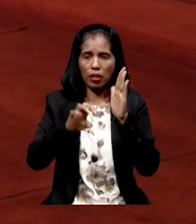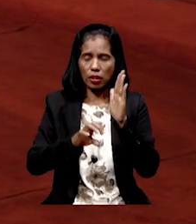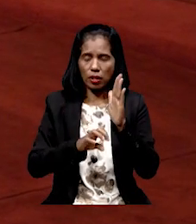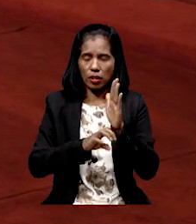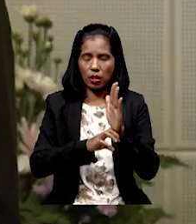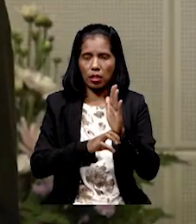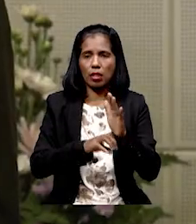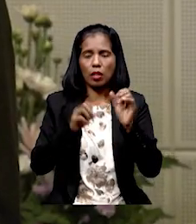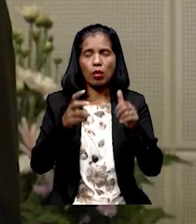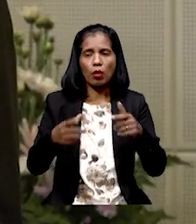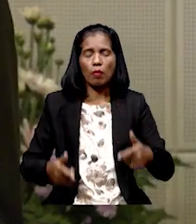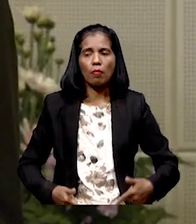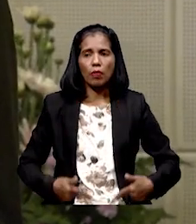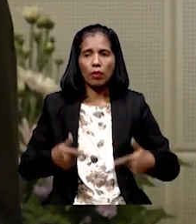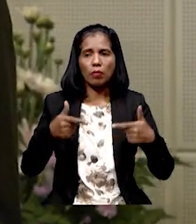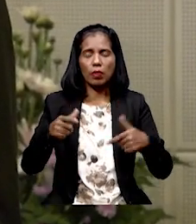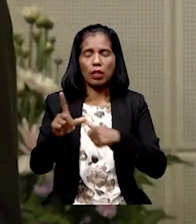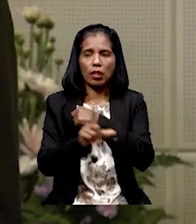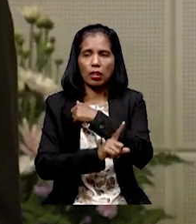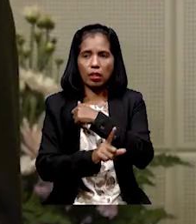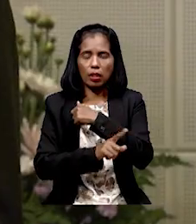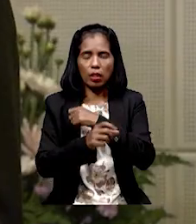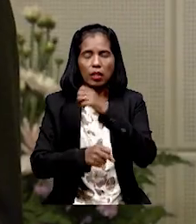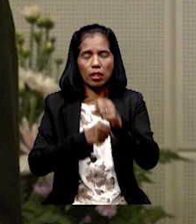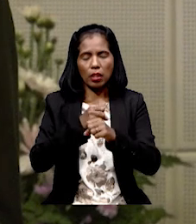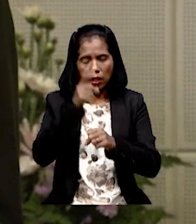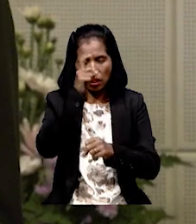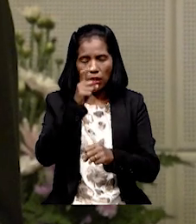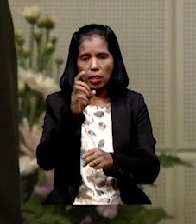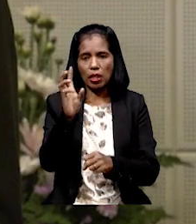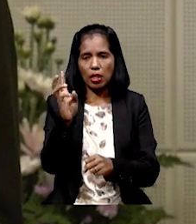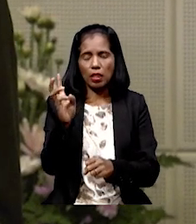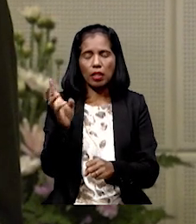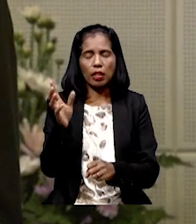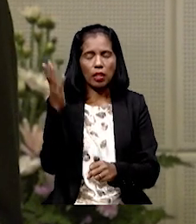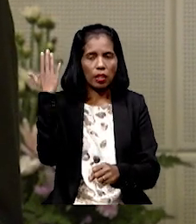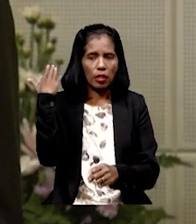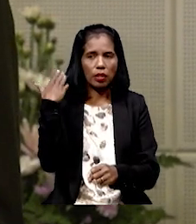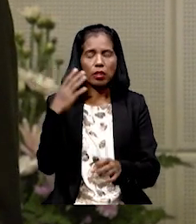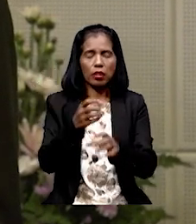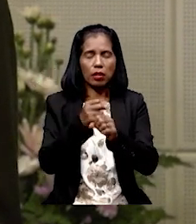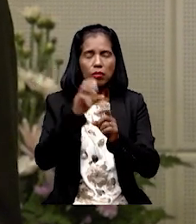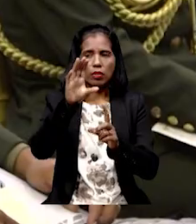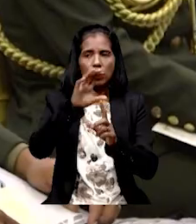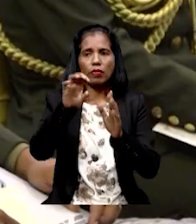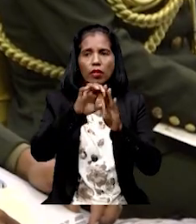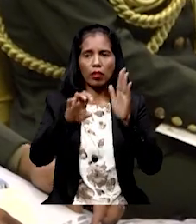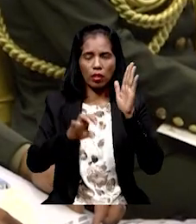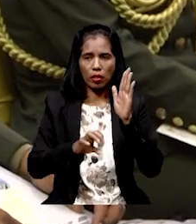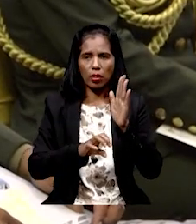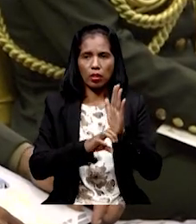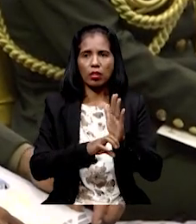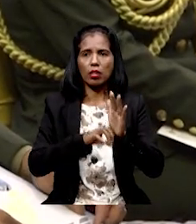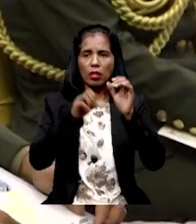Coliati, Mouros e Adarulete, Likisa, Tina Nenudo Singrualiuba, no antes ne assumiknar Hanesan Chefe Estado, Maior Força